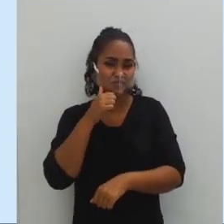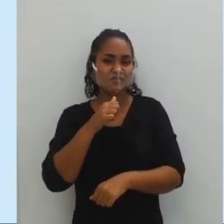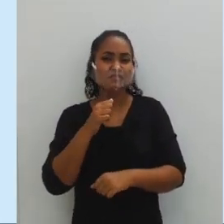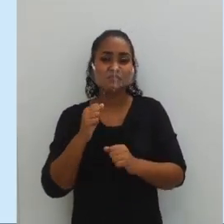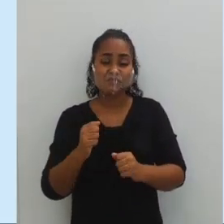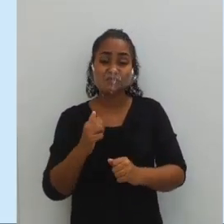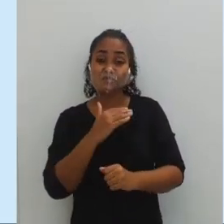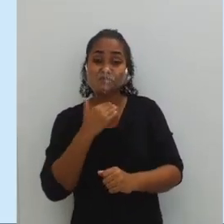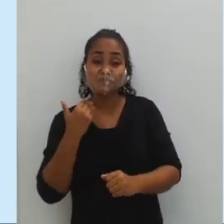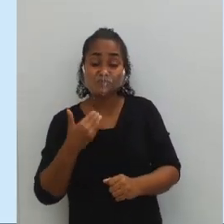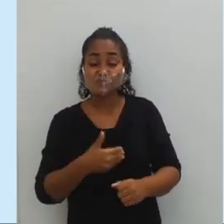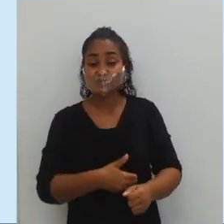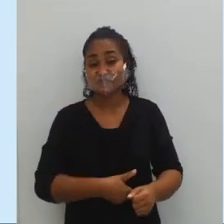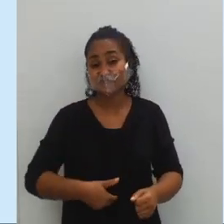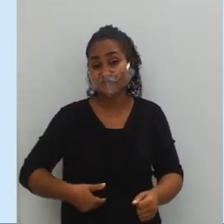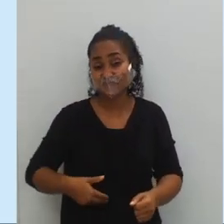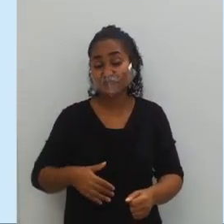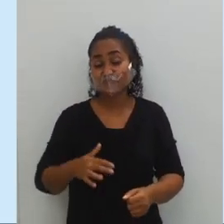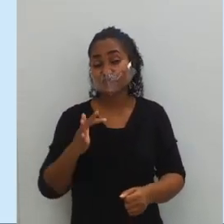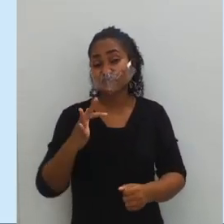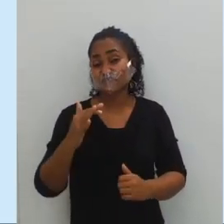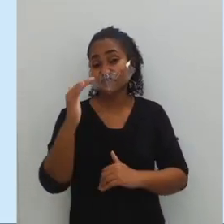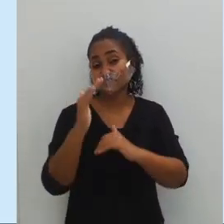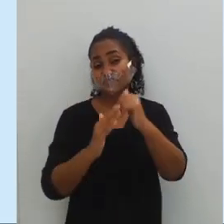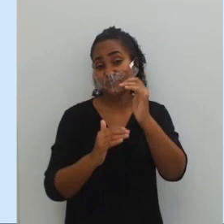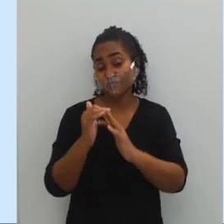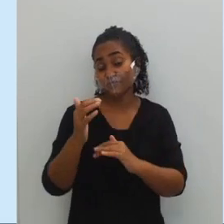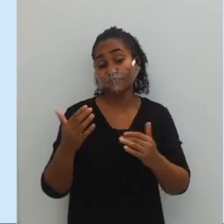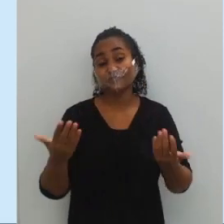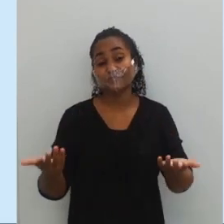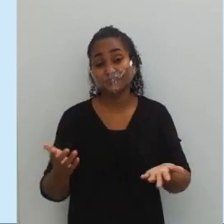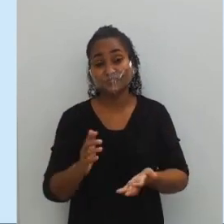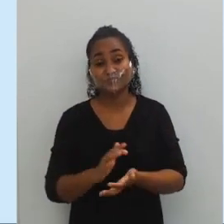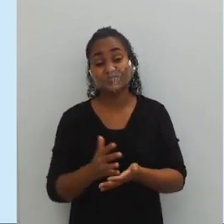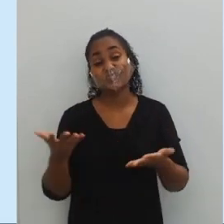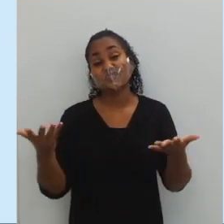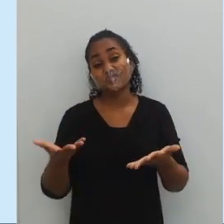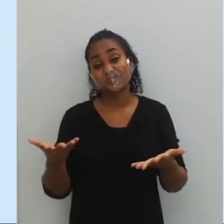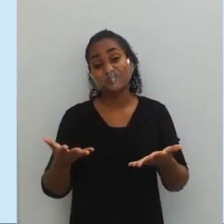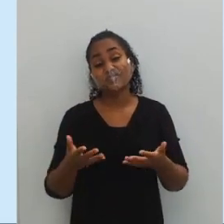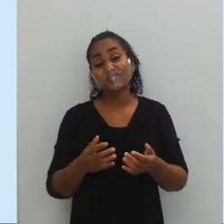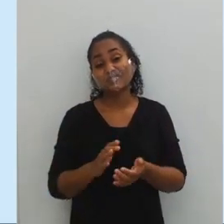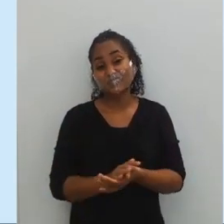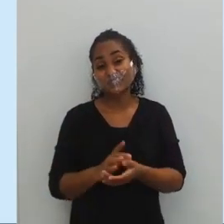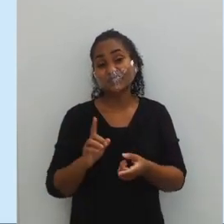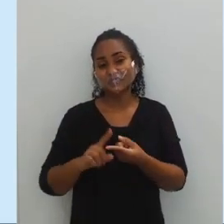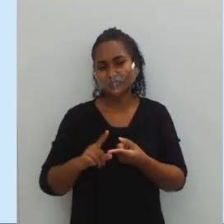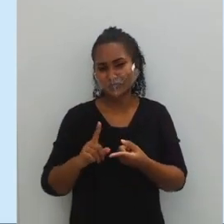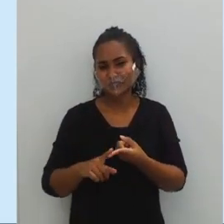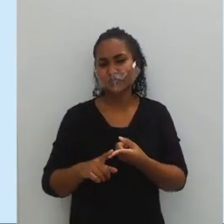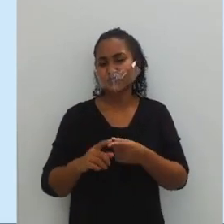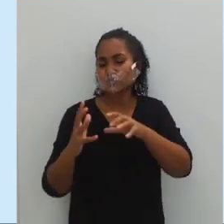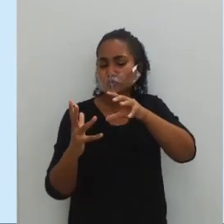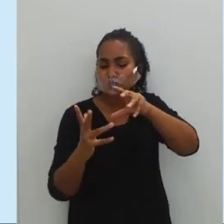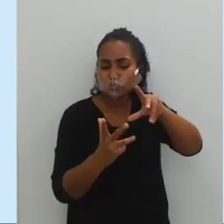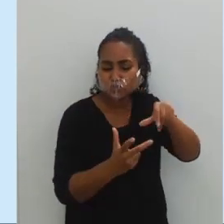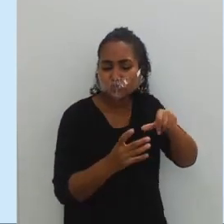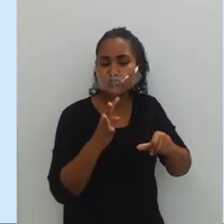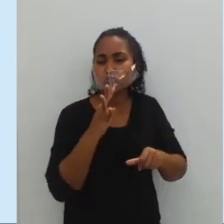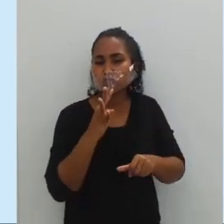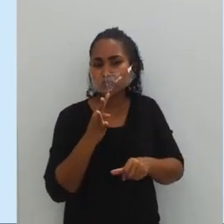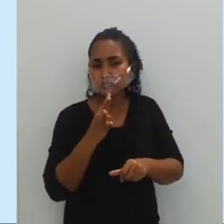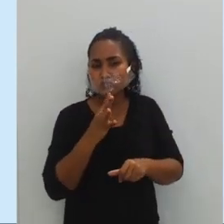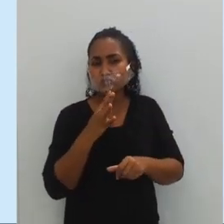que ela até mesmo poderia morrer de fome se ela quisesse se profissionalizar do jiu-jitsu, né? Hoje, a Kyra, além de ser